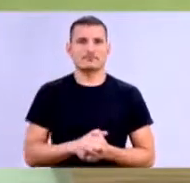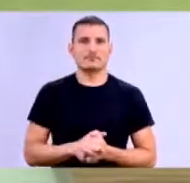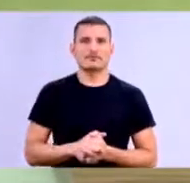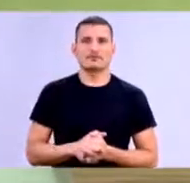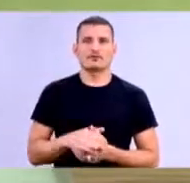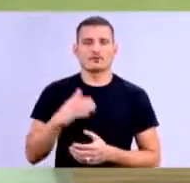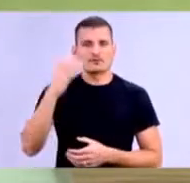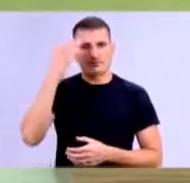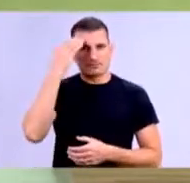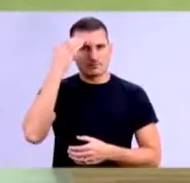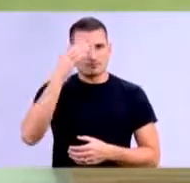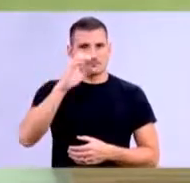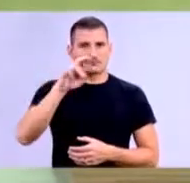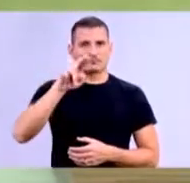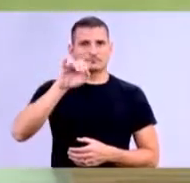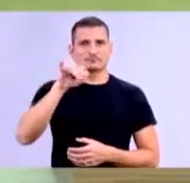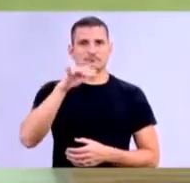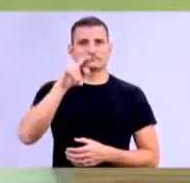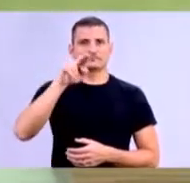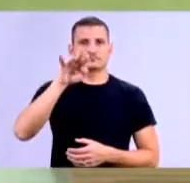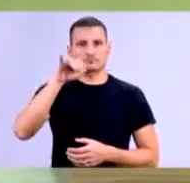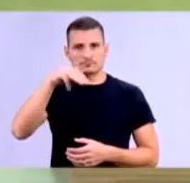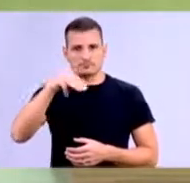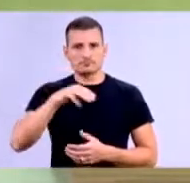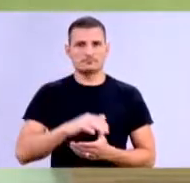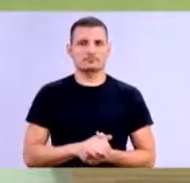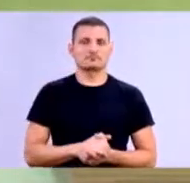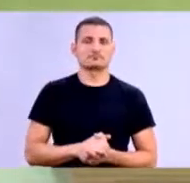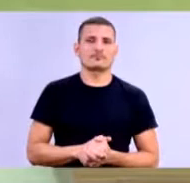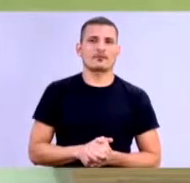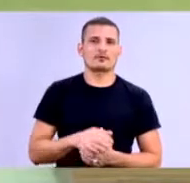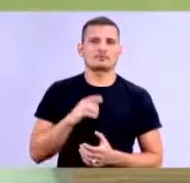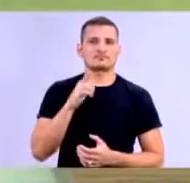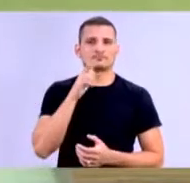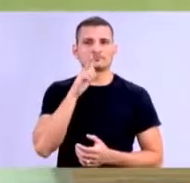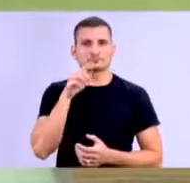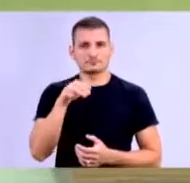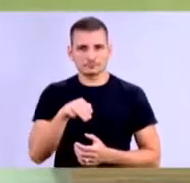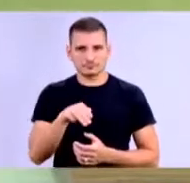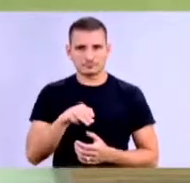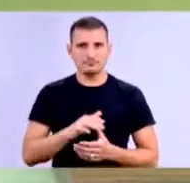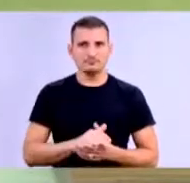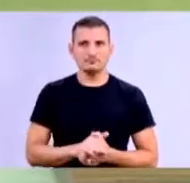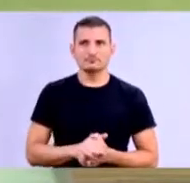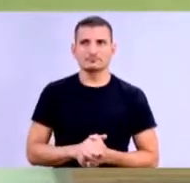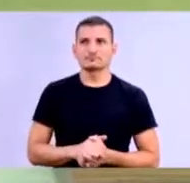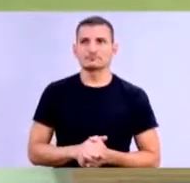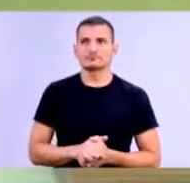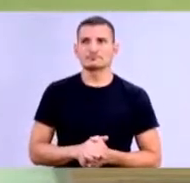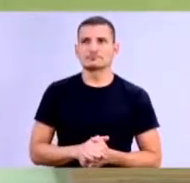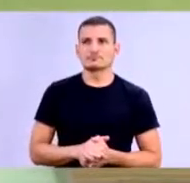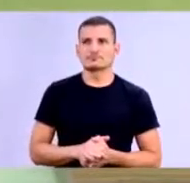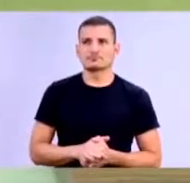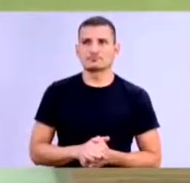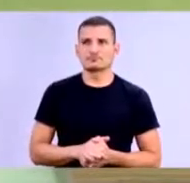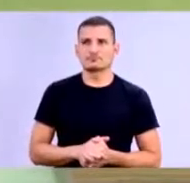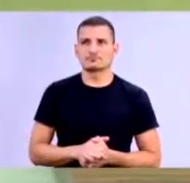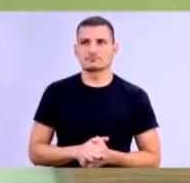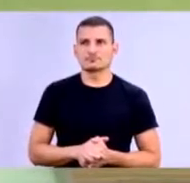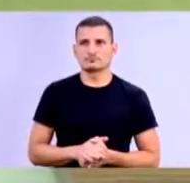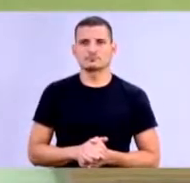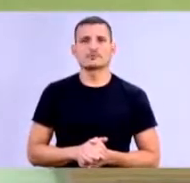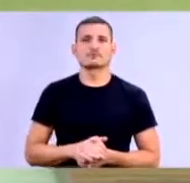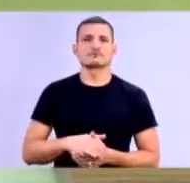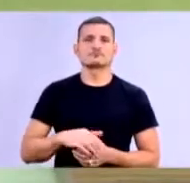Obrigada a Cujubim, aos demais polos, Nova Brasilândia também, Guajará. Então nós estamos recebendo aí